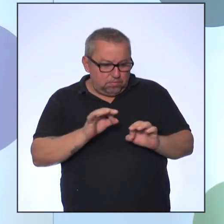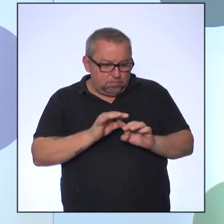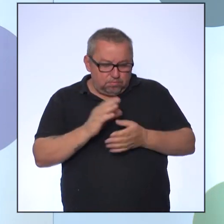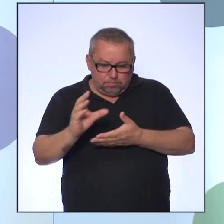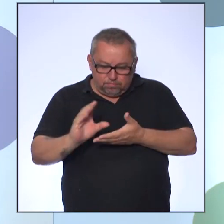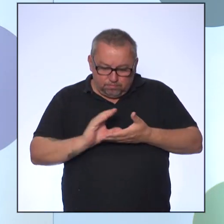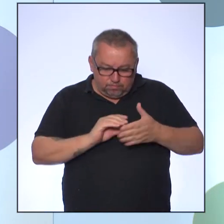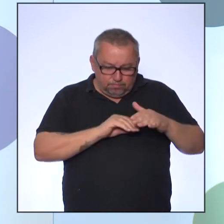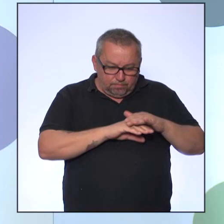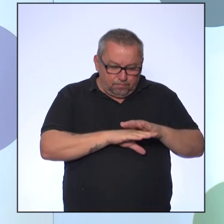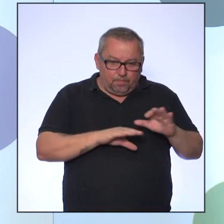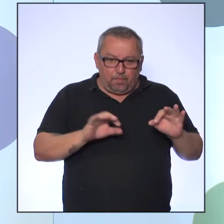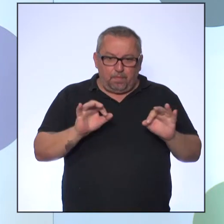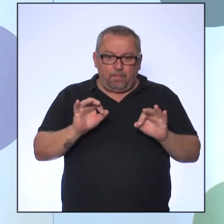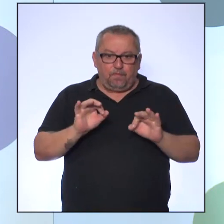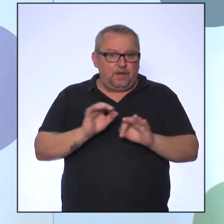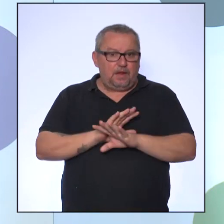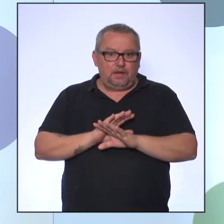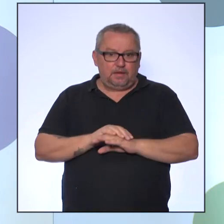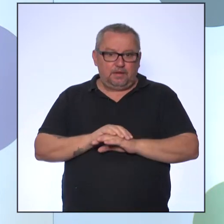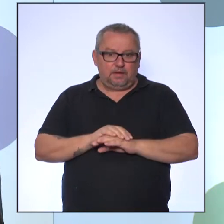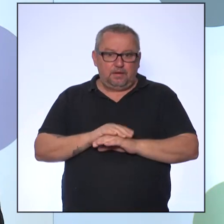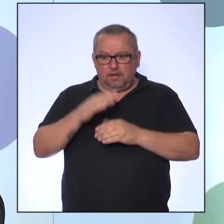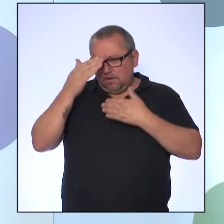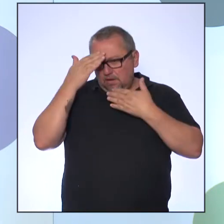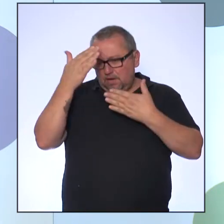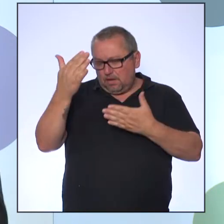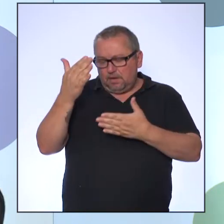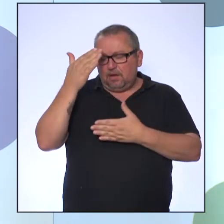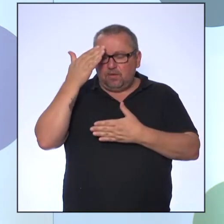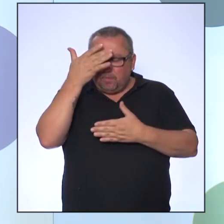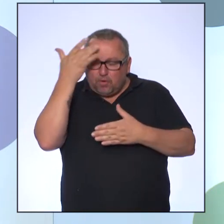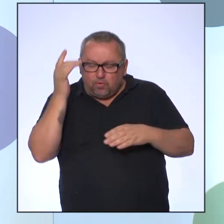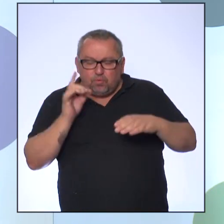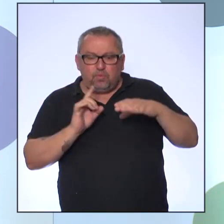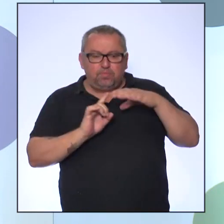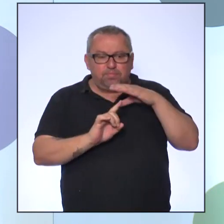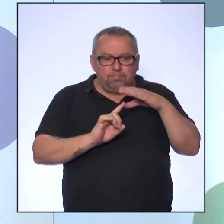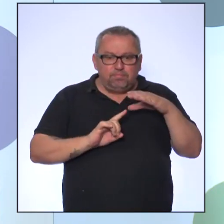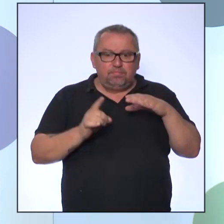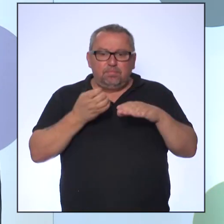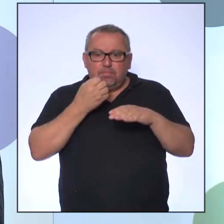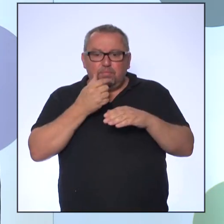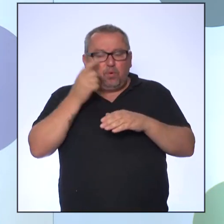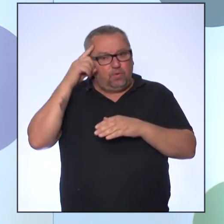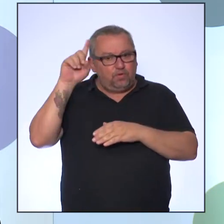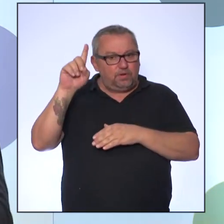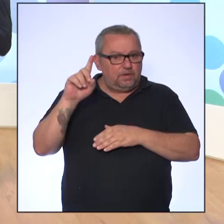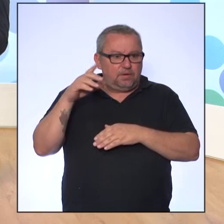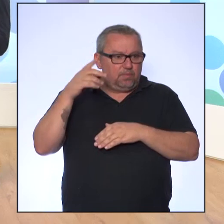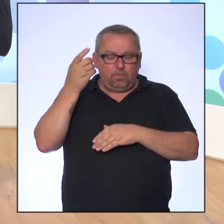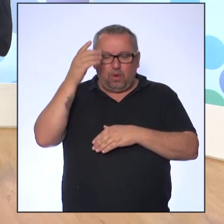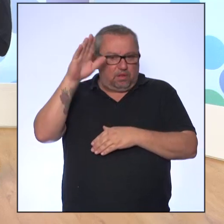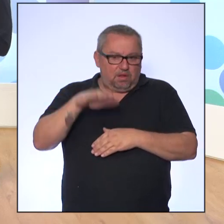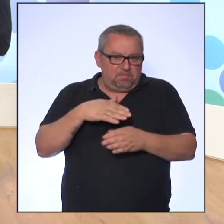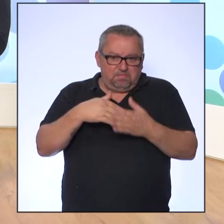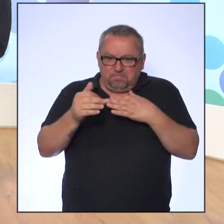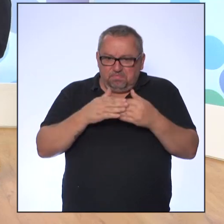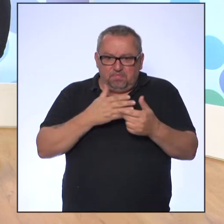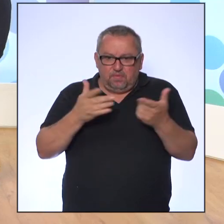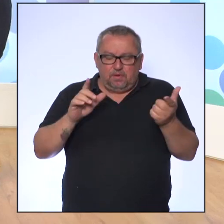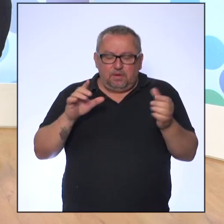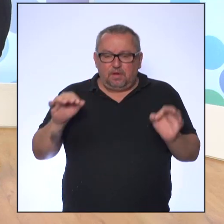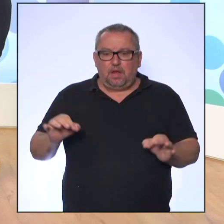o procedimento do pagamento, agradeço o cliente por ter vindo, deseja a ele um bom dia, né, uma boa tarde, enfim, que seja, e